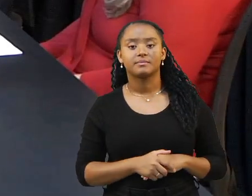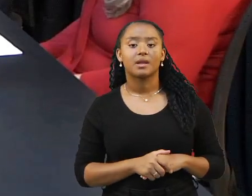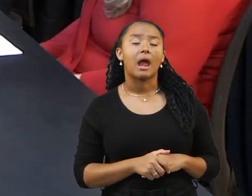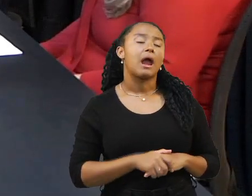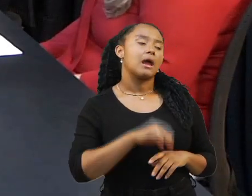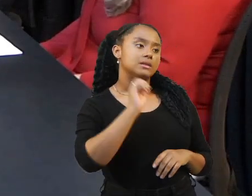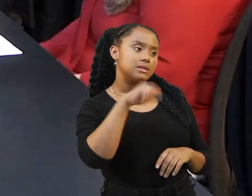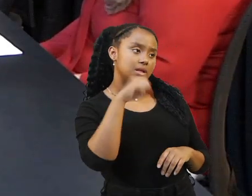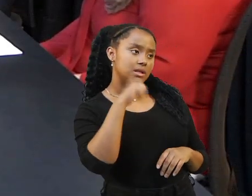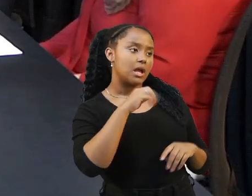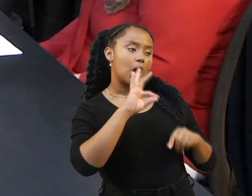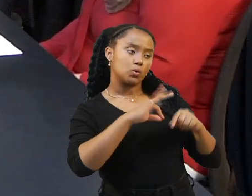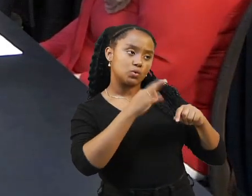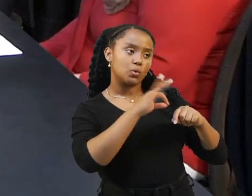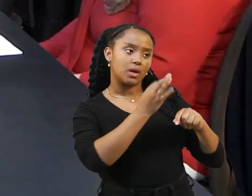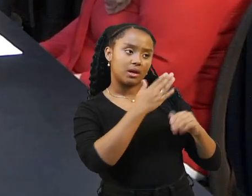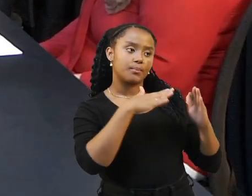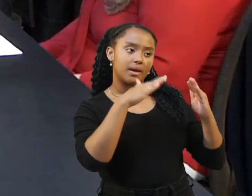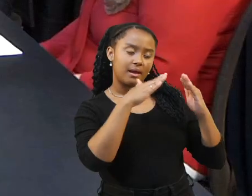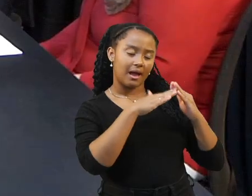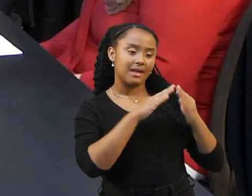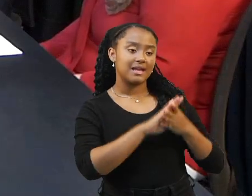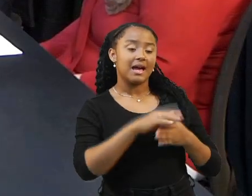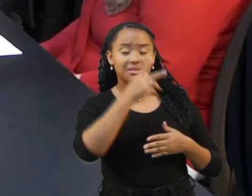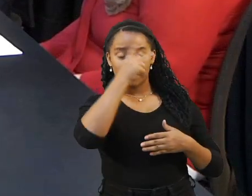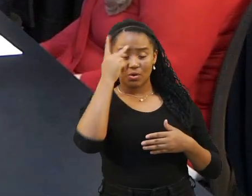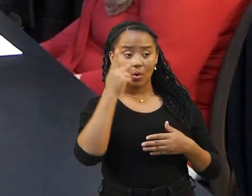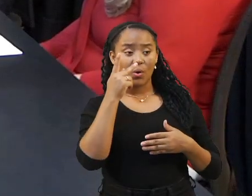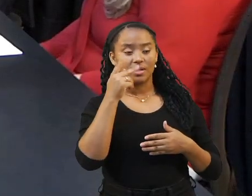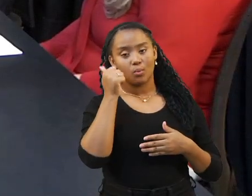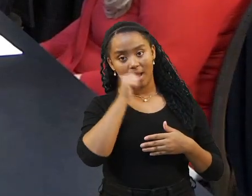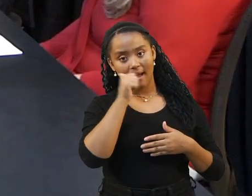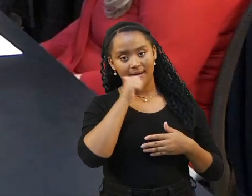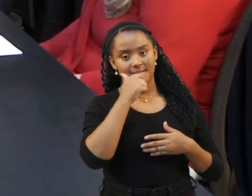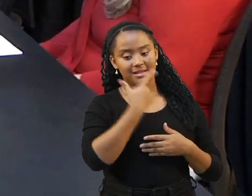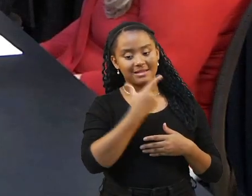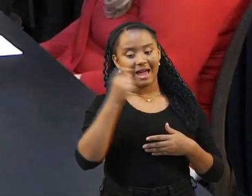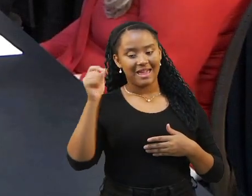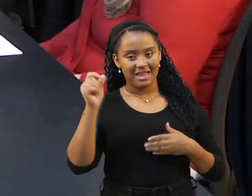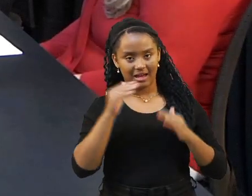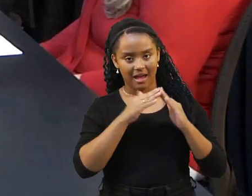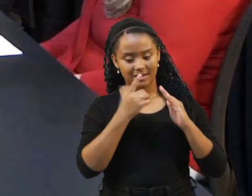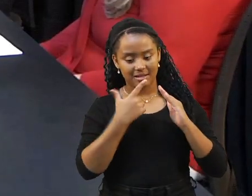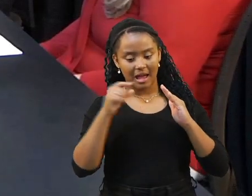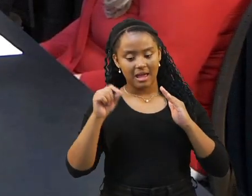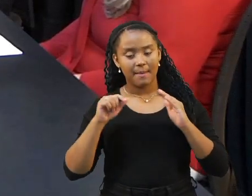as costureiras, né? Isso. Era em casa, quem saía mesmo. E, inclusive, eu estou vendo aqui, assim, a